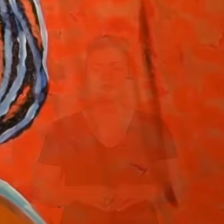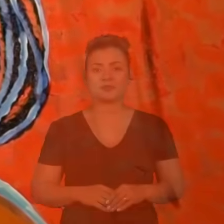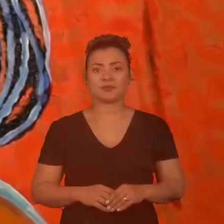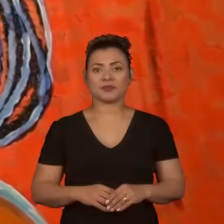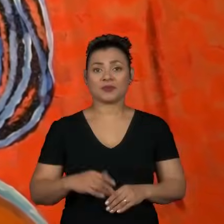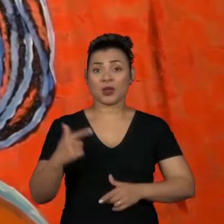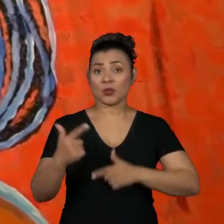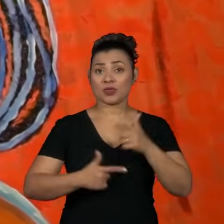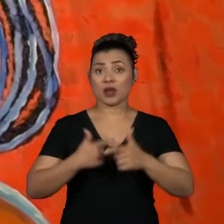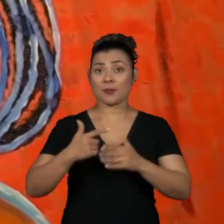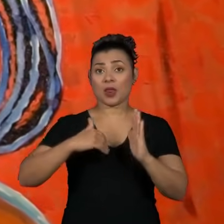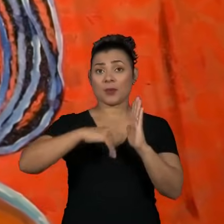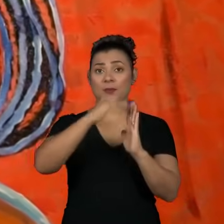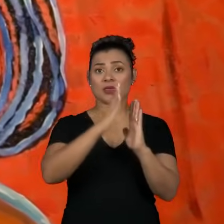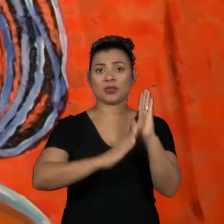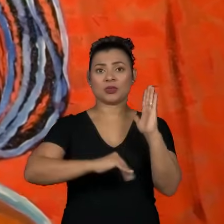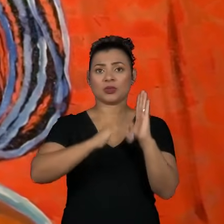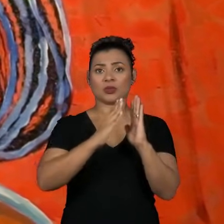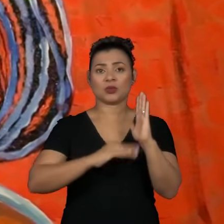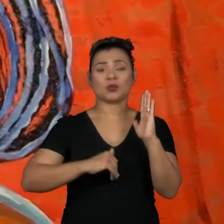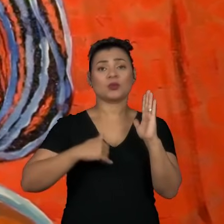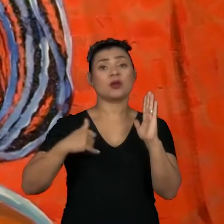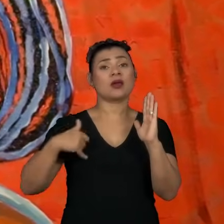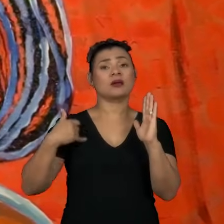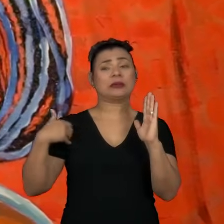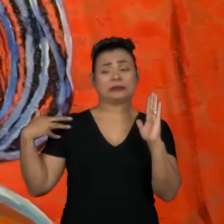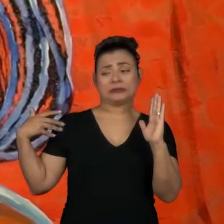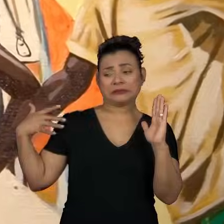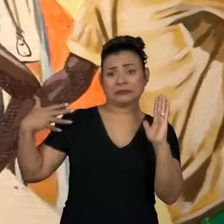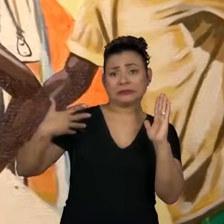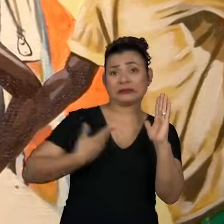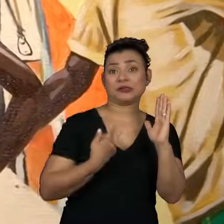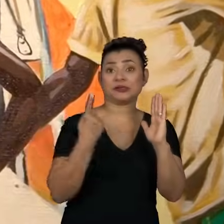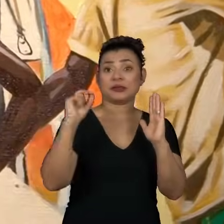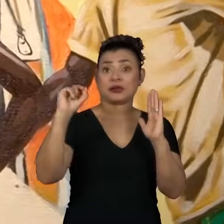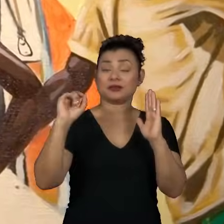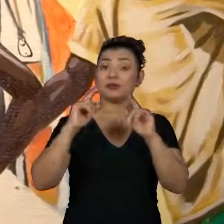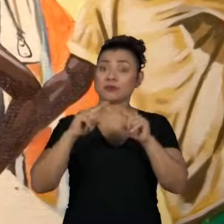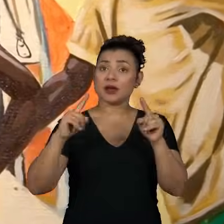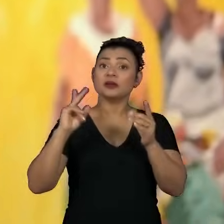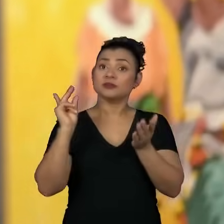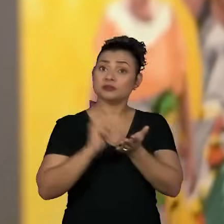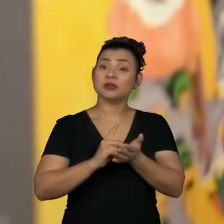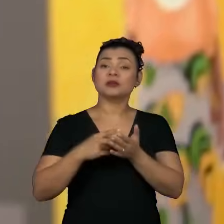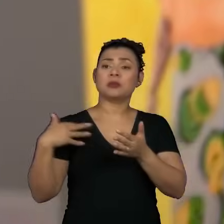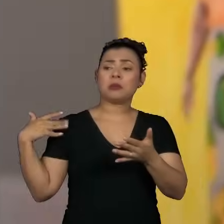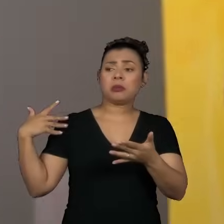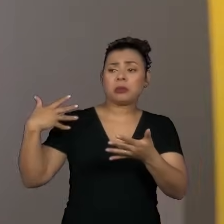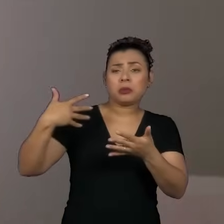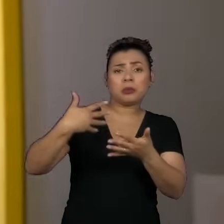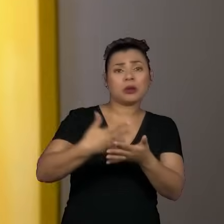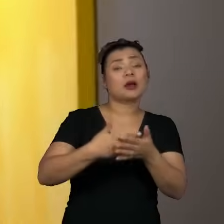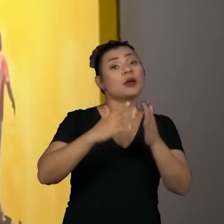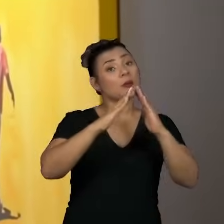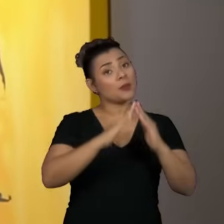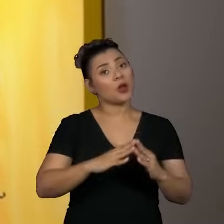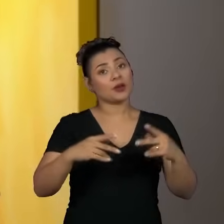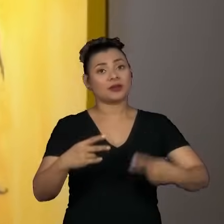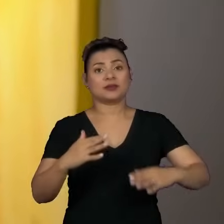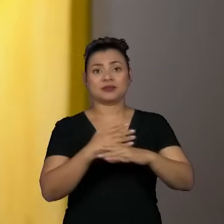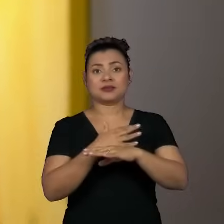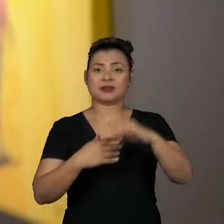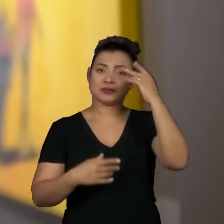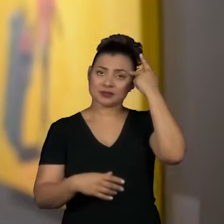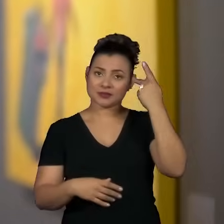Trabalho com pintura desde os meus 10 anos, mas já desenho desde os 7 anos. E vivo aqui na cidade de São